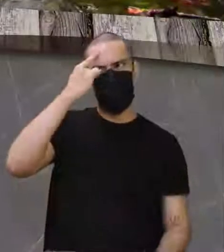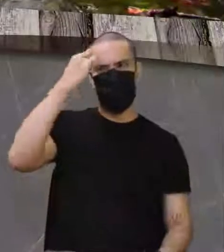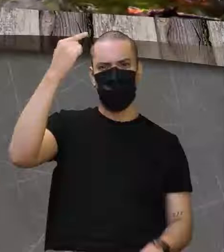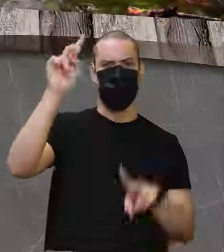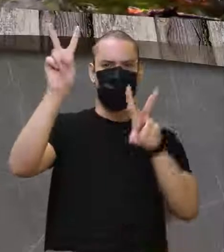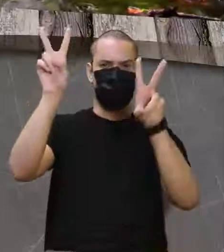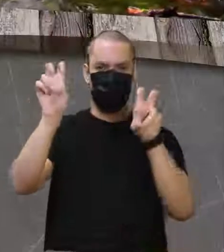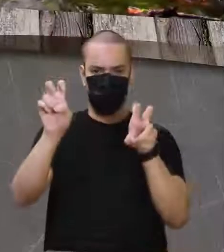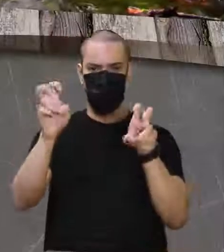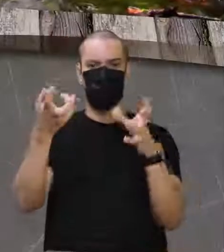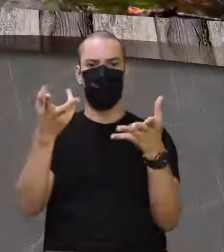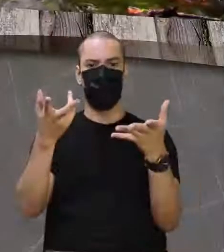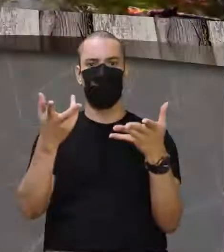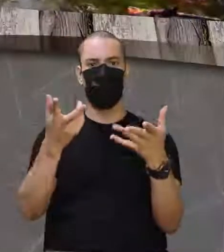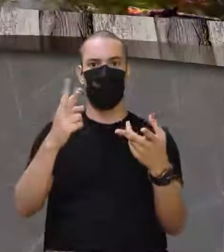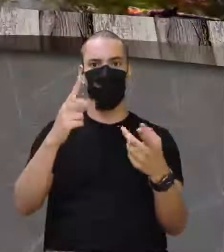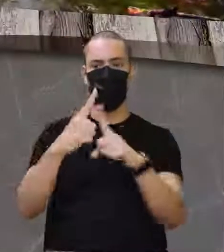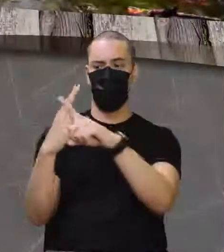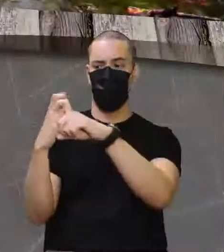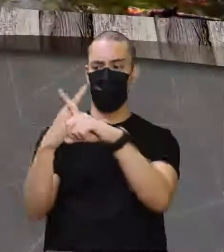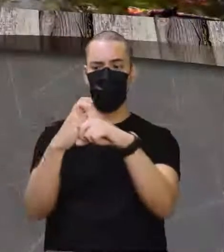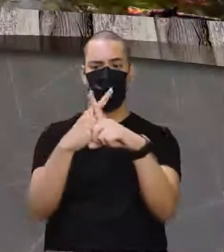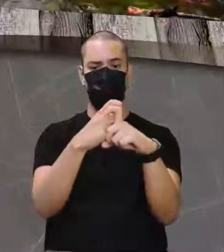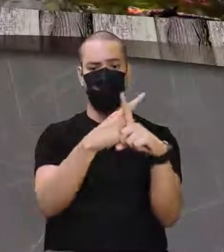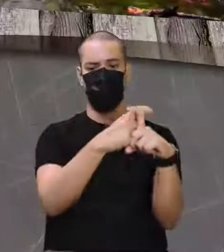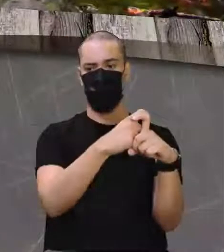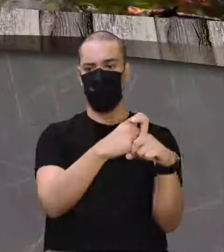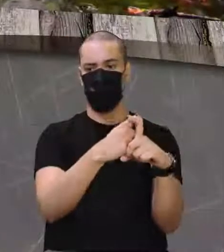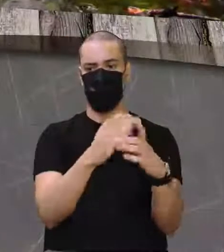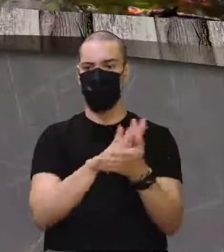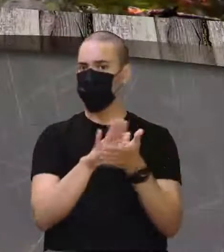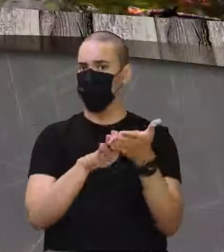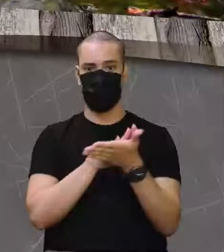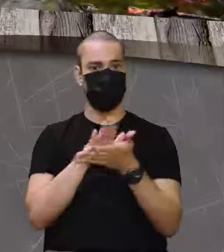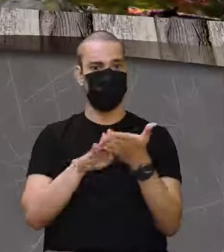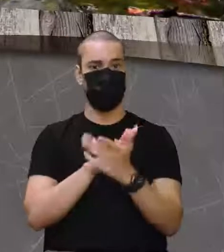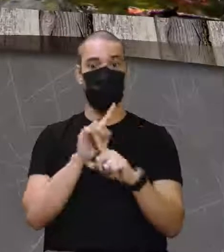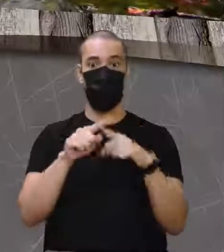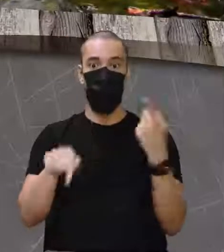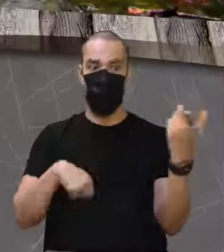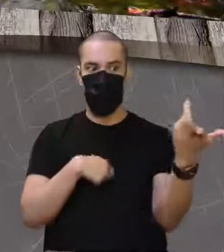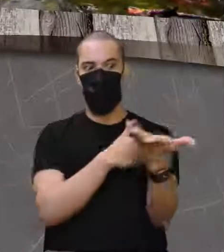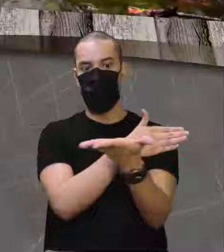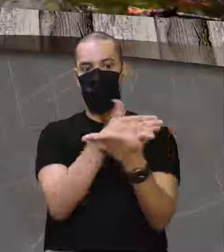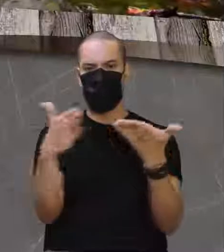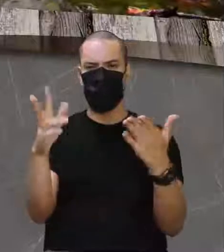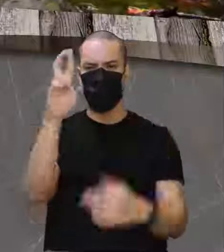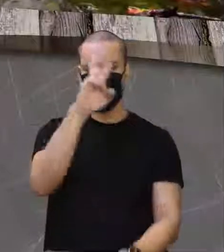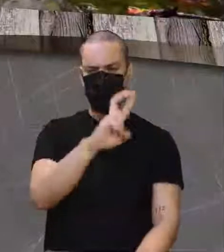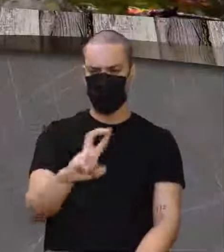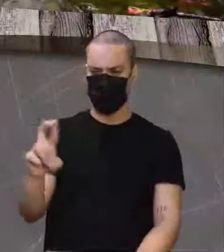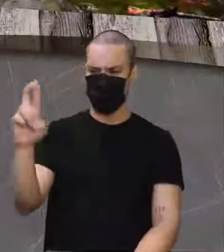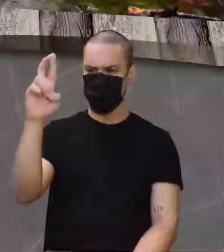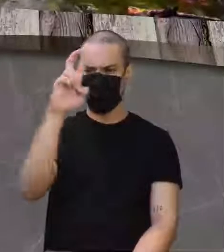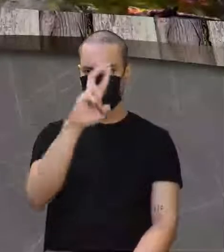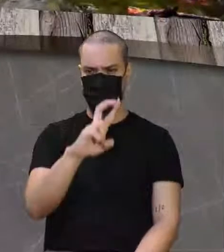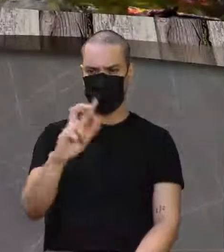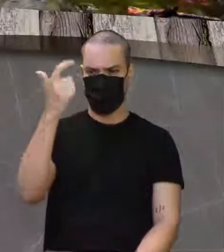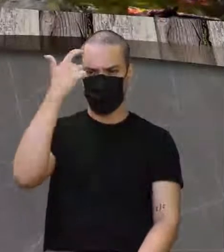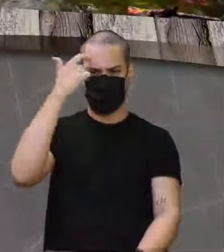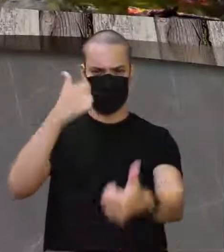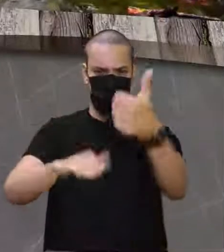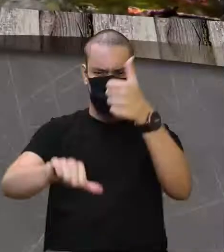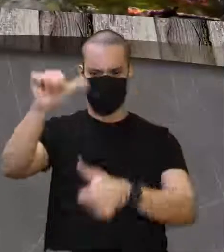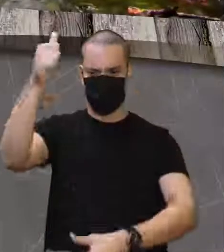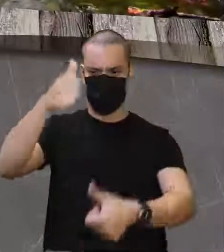época sobre os cromossomos? Não. Mas a partir das suas observações. Lembra que a gente falou